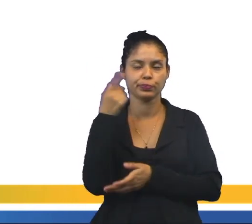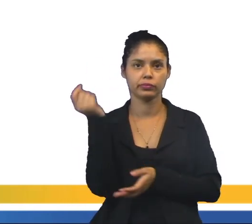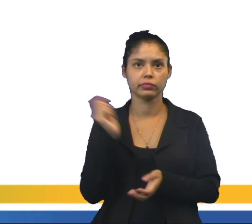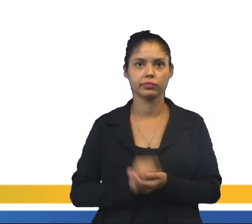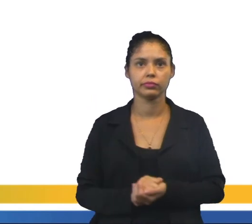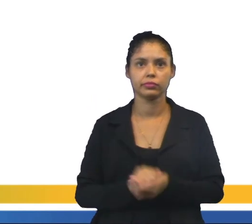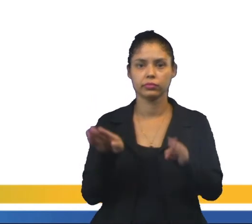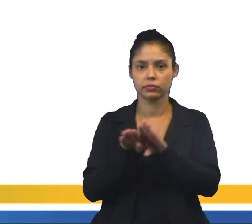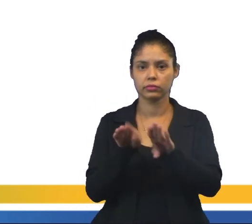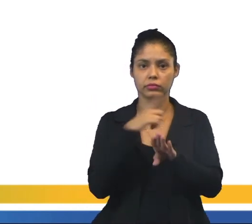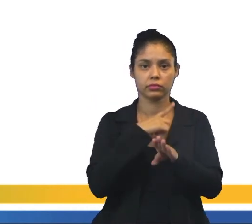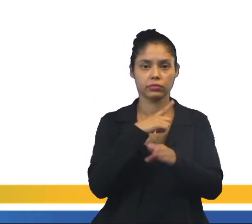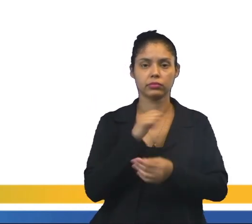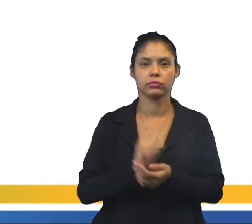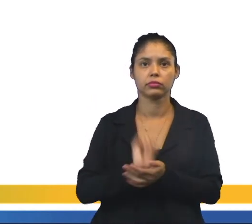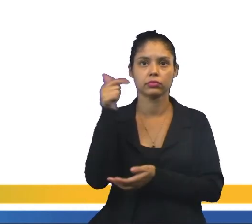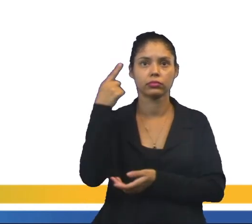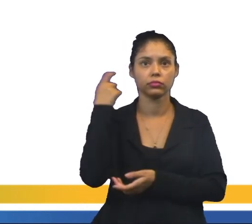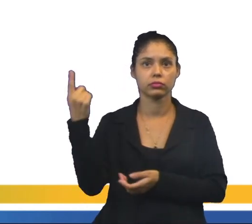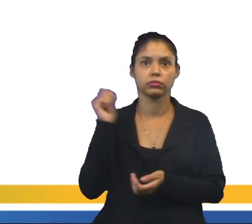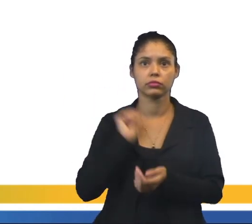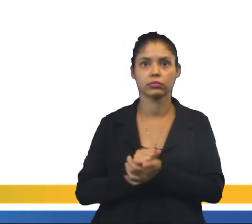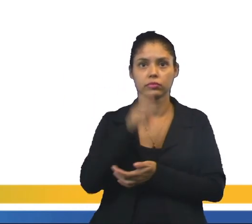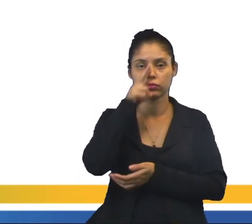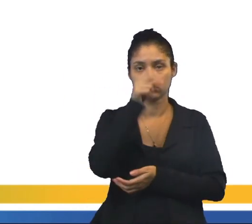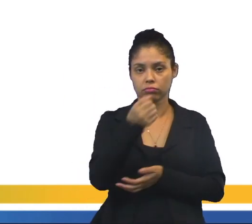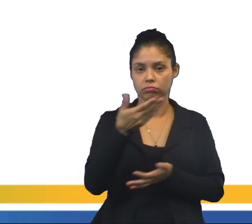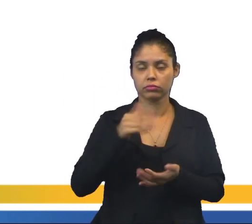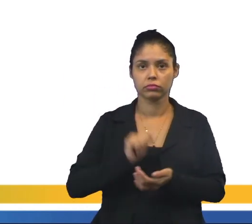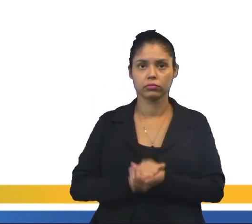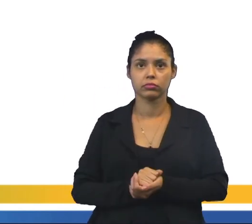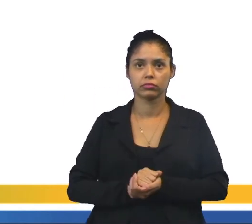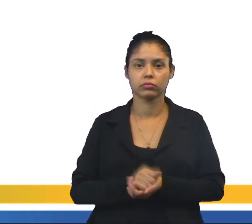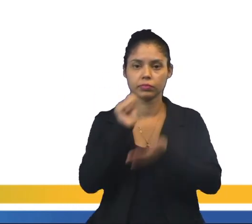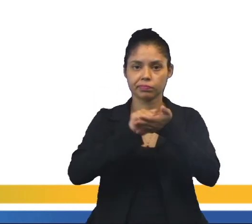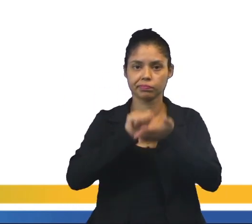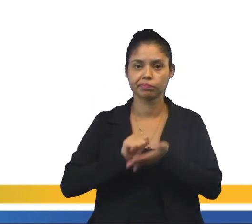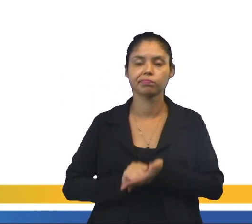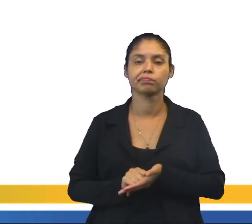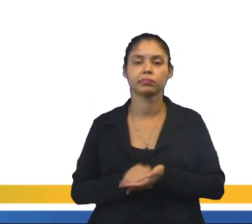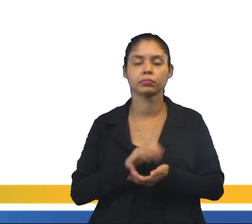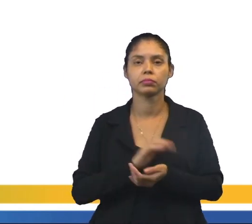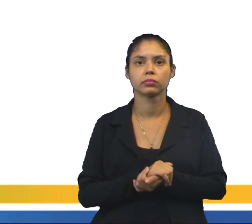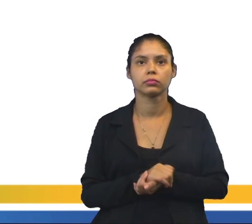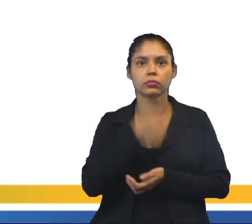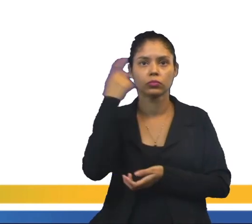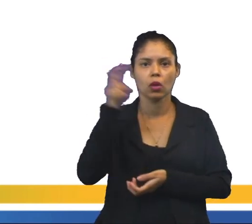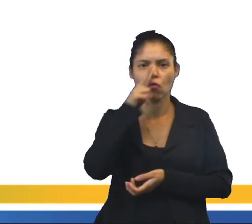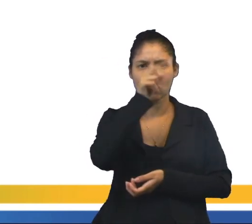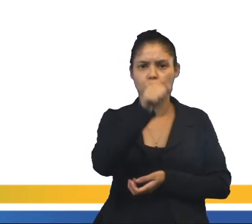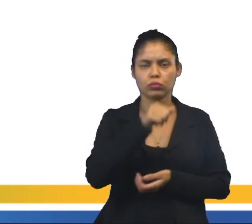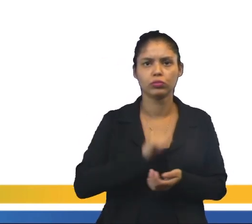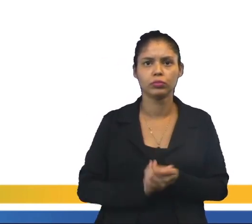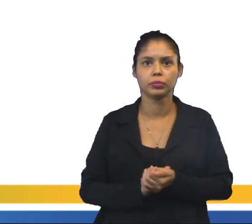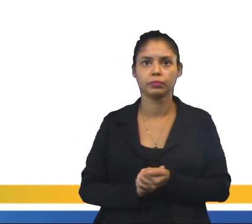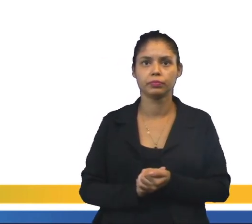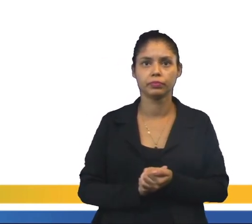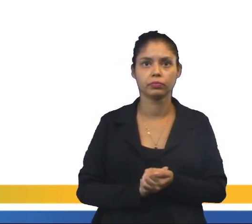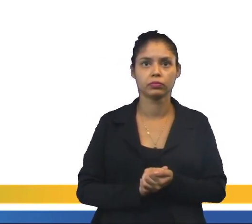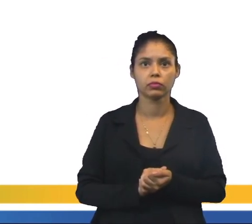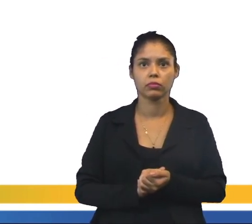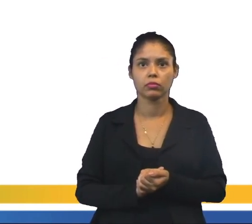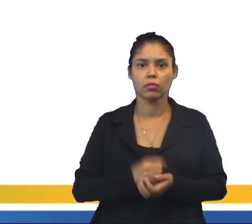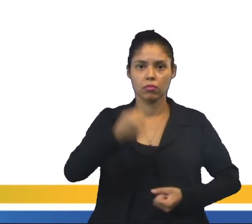vai, um outro som que você acha que é agudo. Você vai escrever ali. Sons fortes. Um motor de um